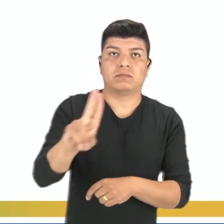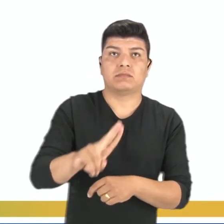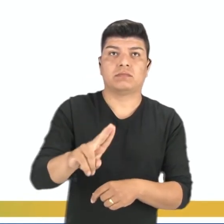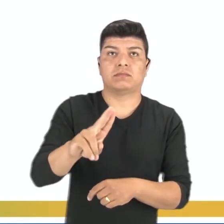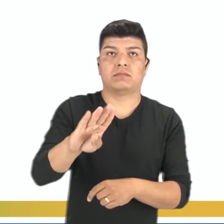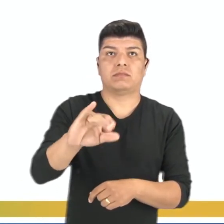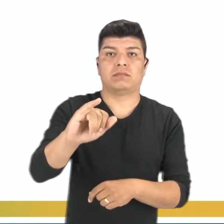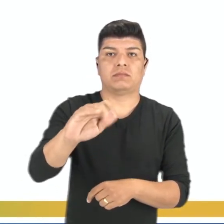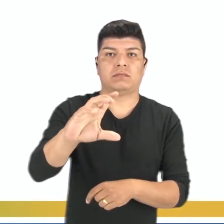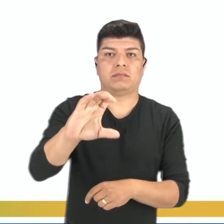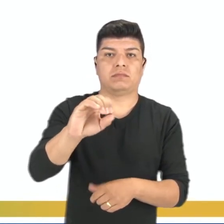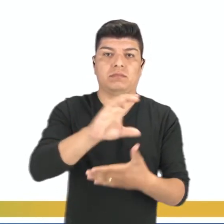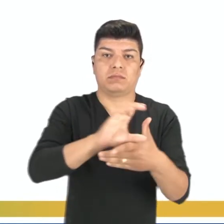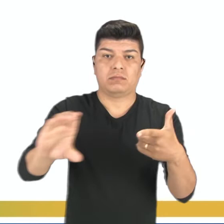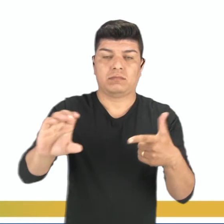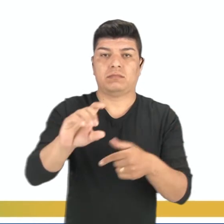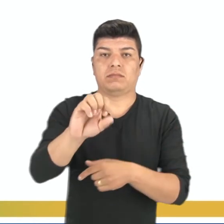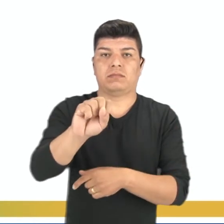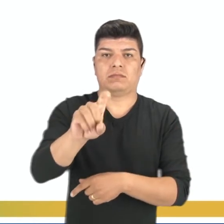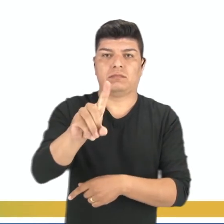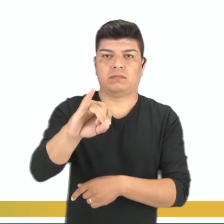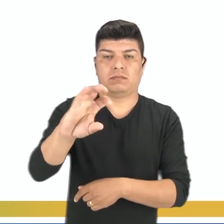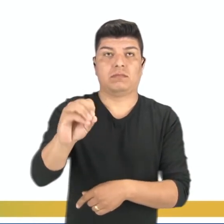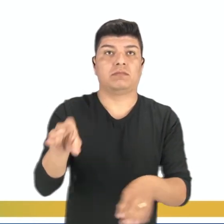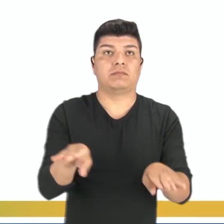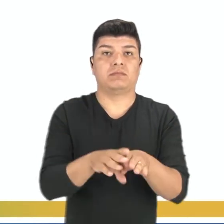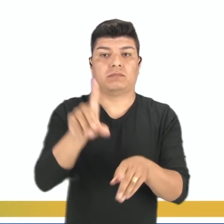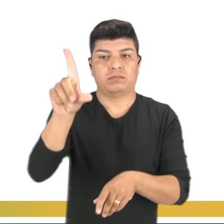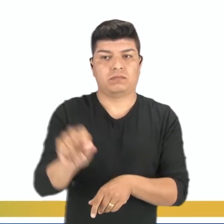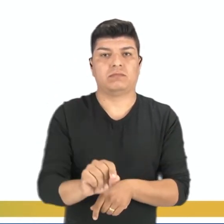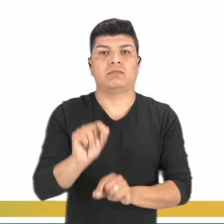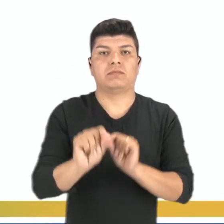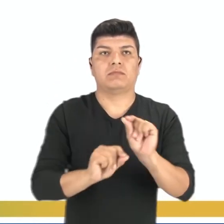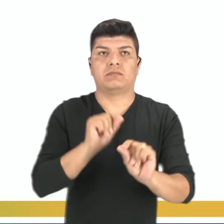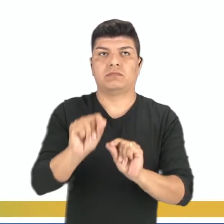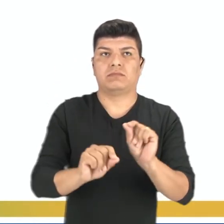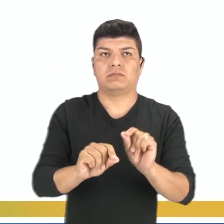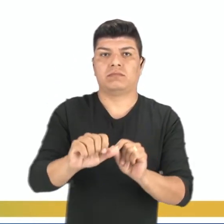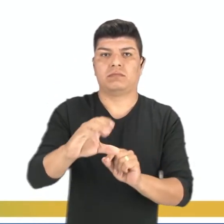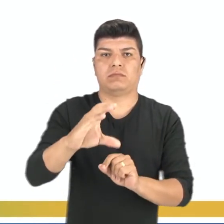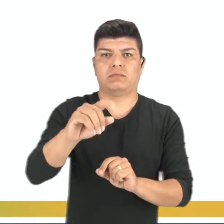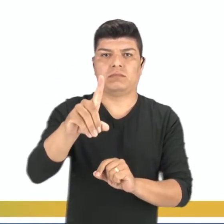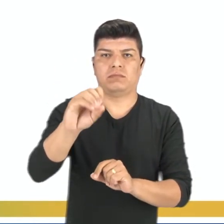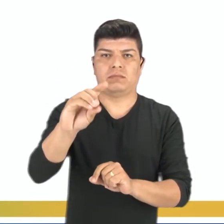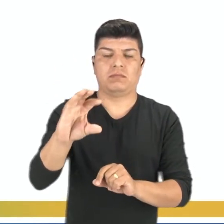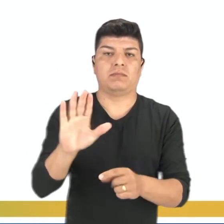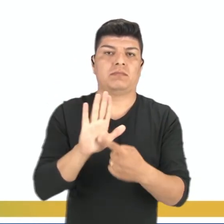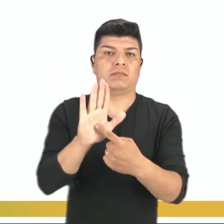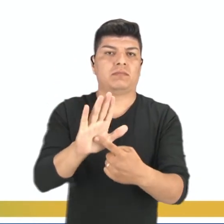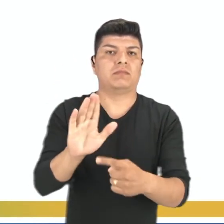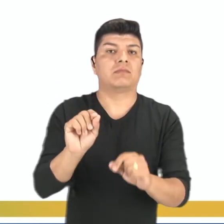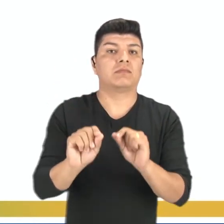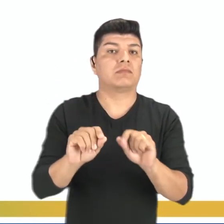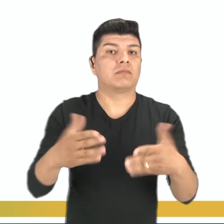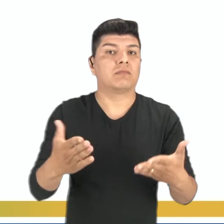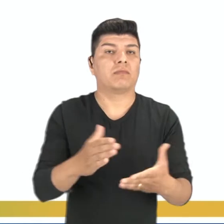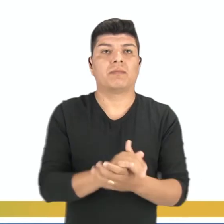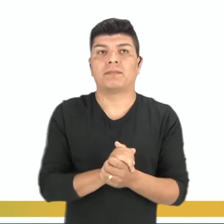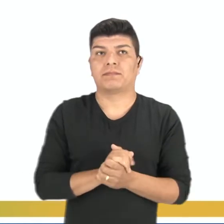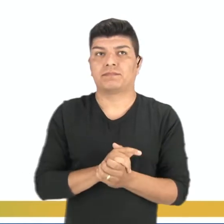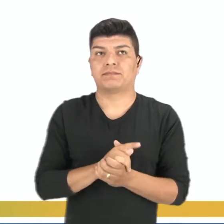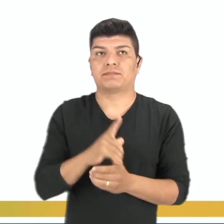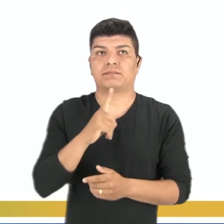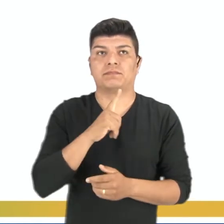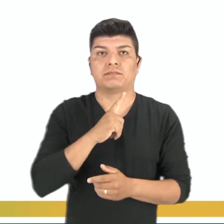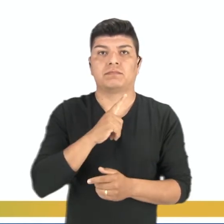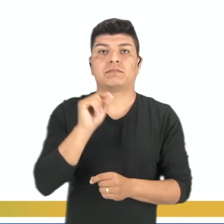A reação que ocorre e que justifica essa diminuição de acidez é apresentada a seguir. Aí a gente tem